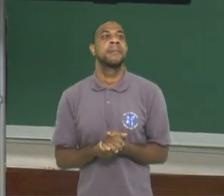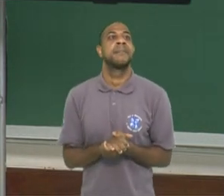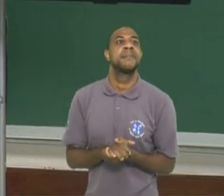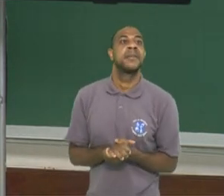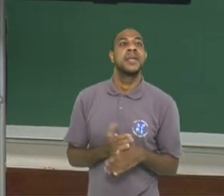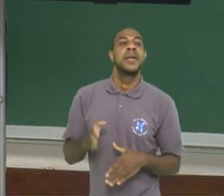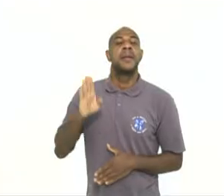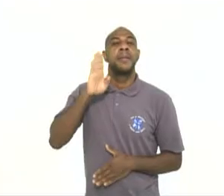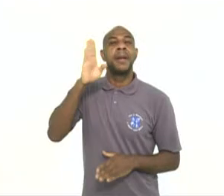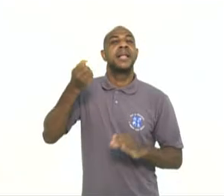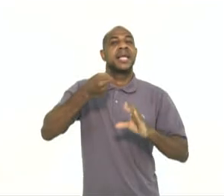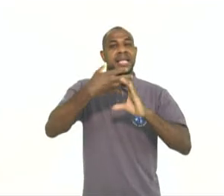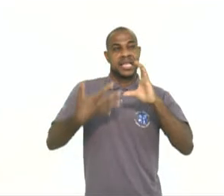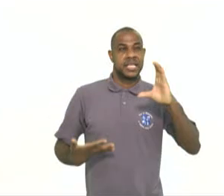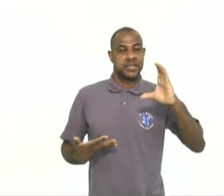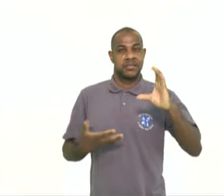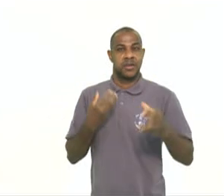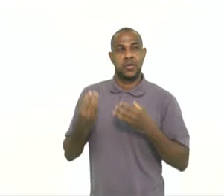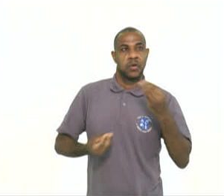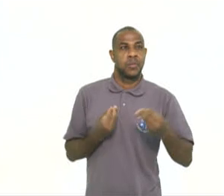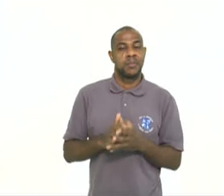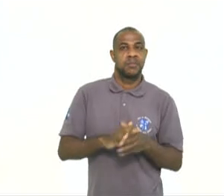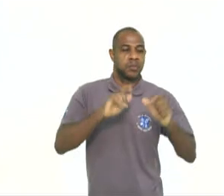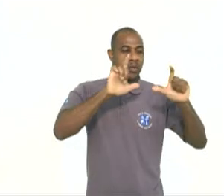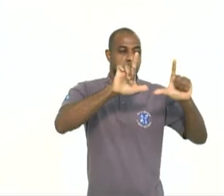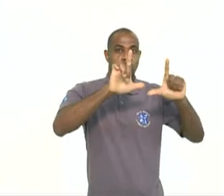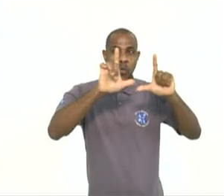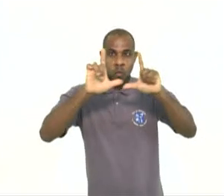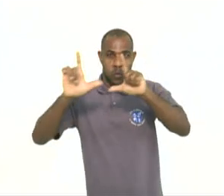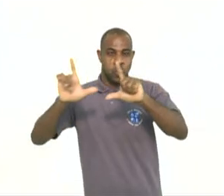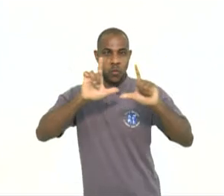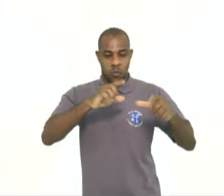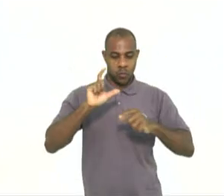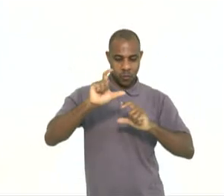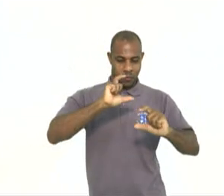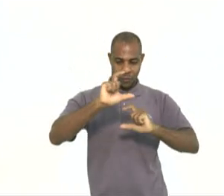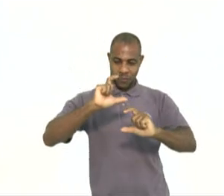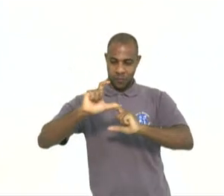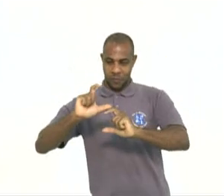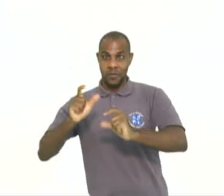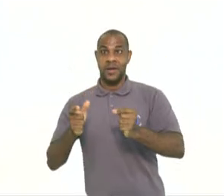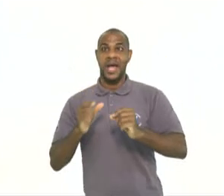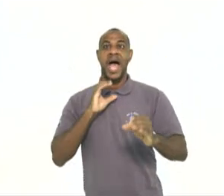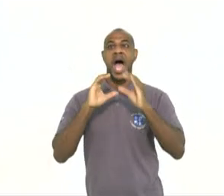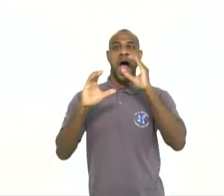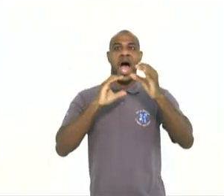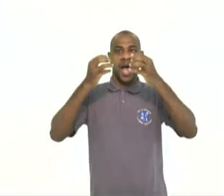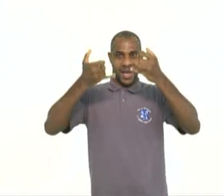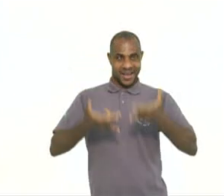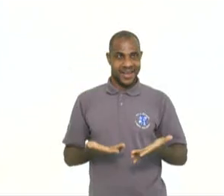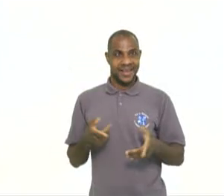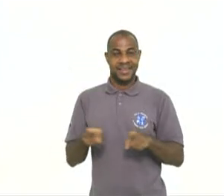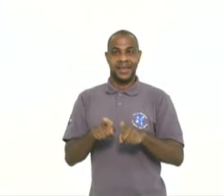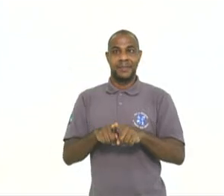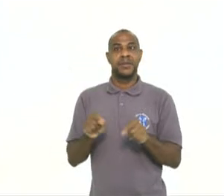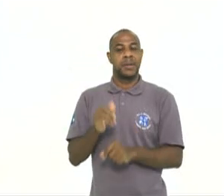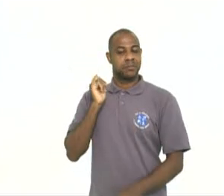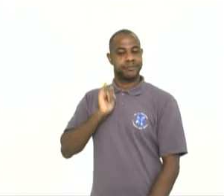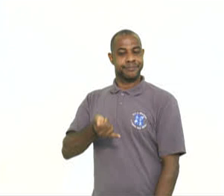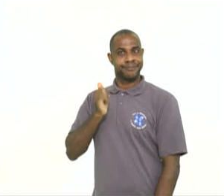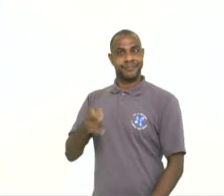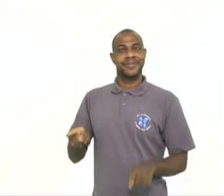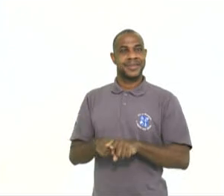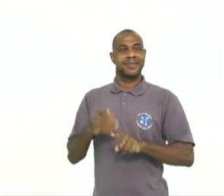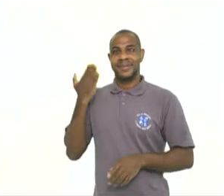então vamos lá principais características o quadrinho uma linguagem que trabalha com a comunicação A Arte da narratividade